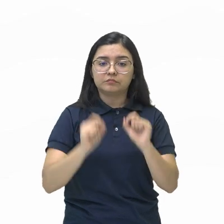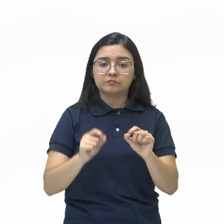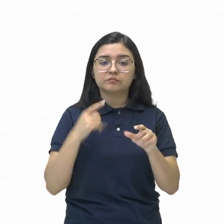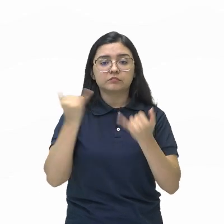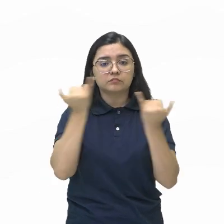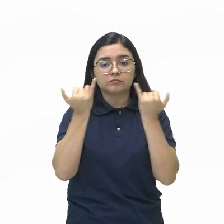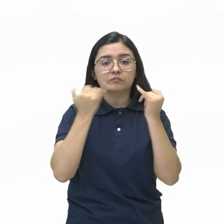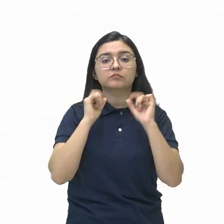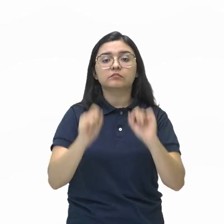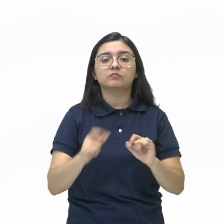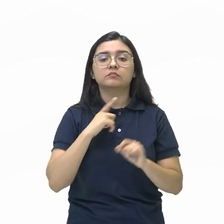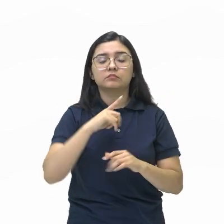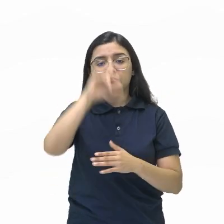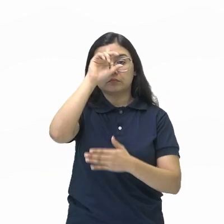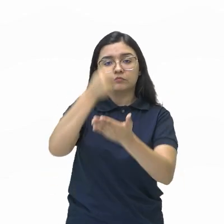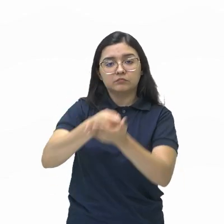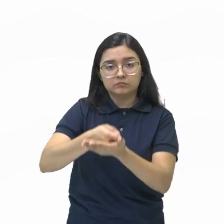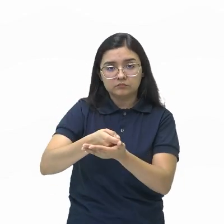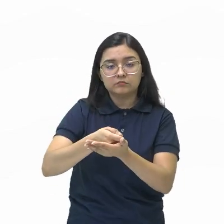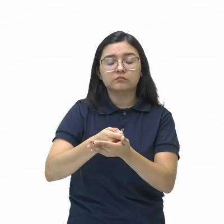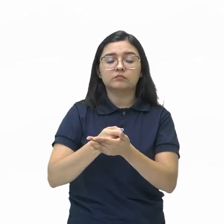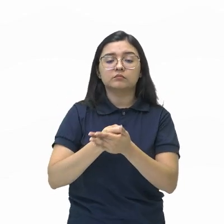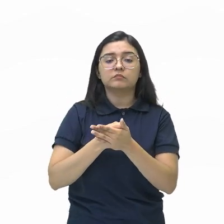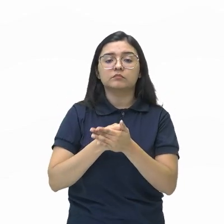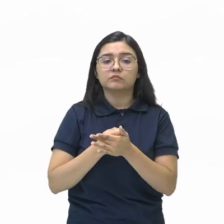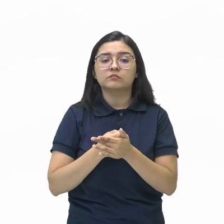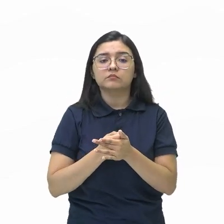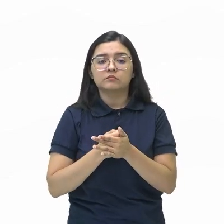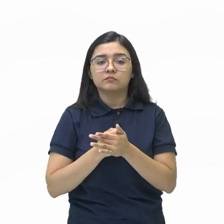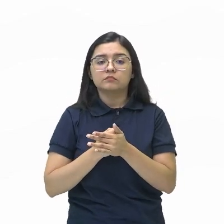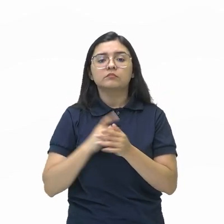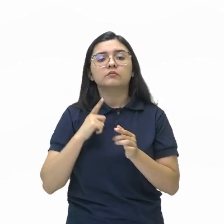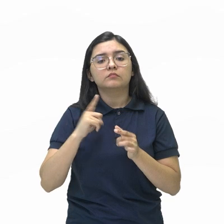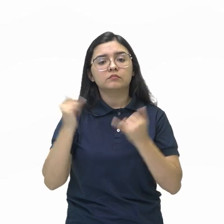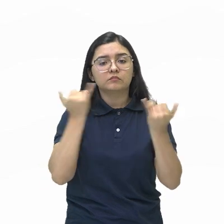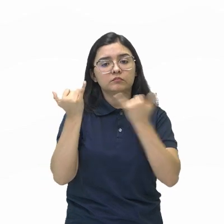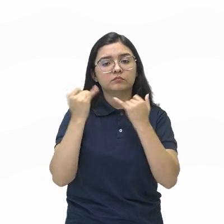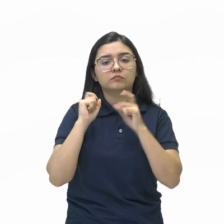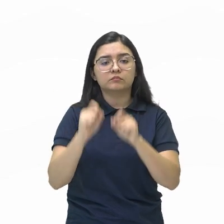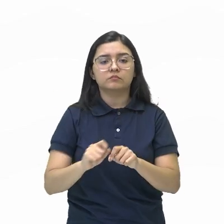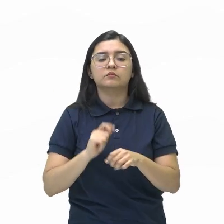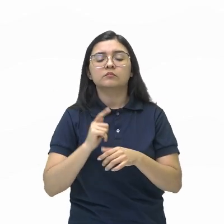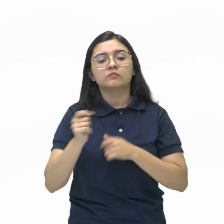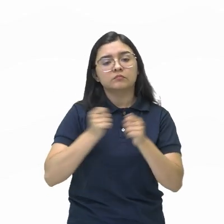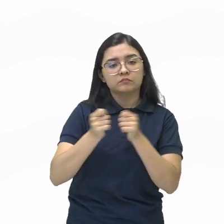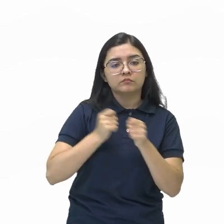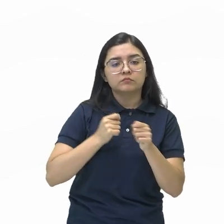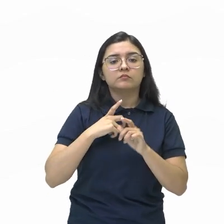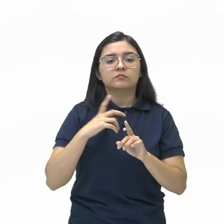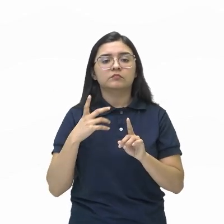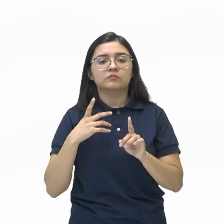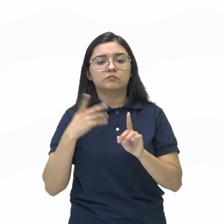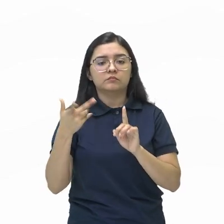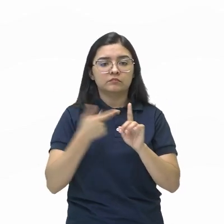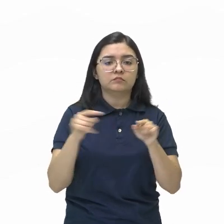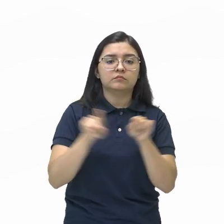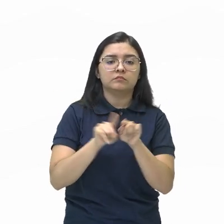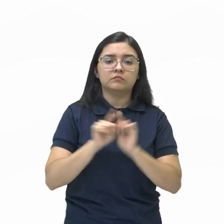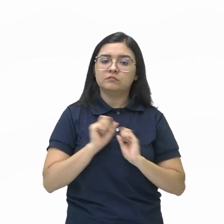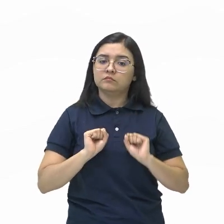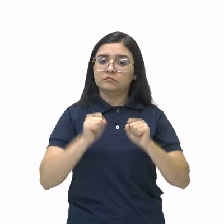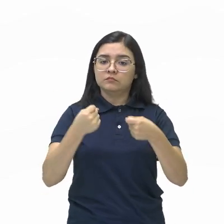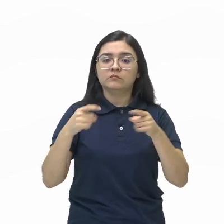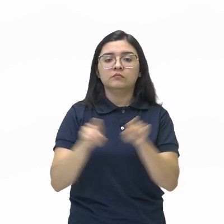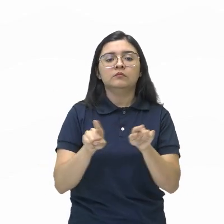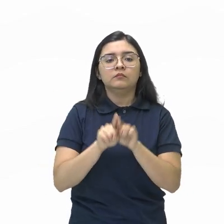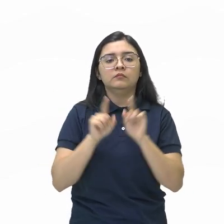esses dados, para tomar decisões mais informadas sobre gestão de talentos, desempenho